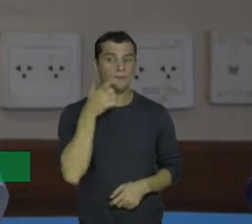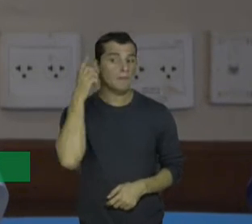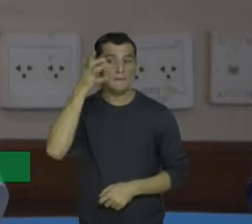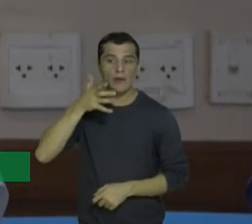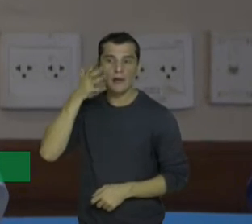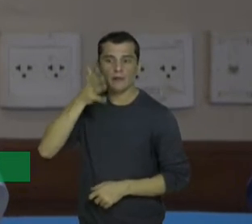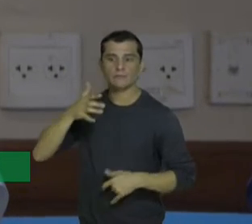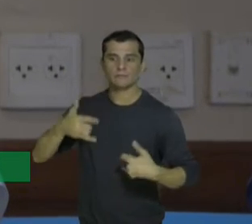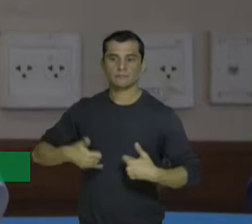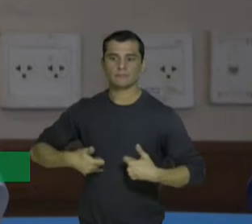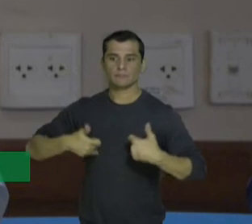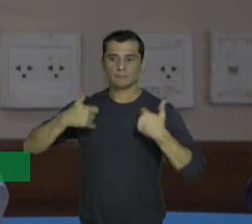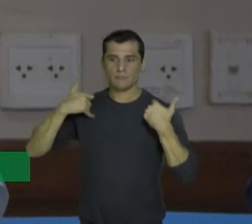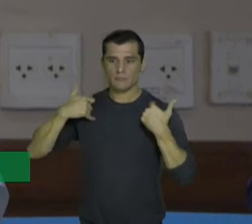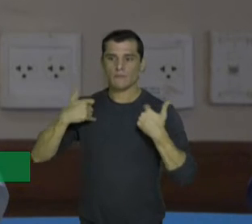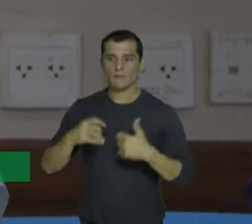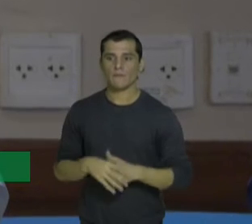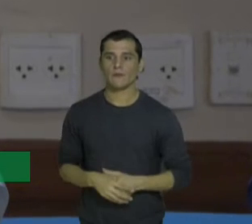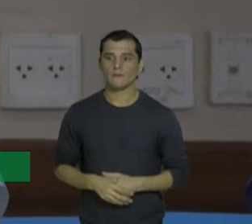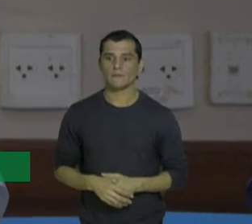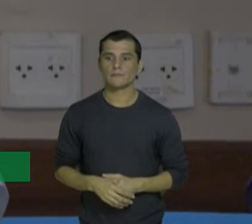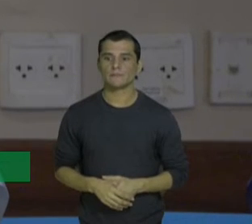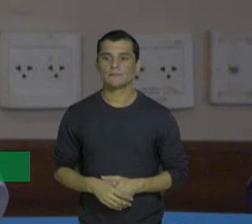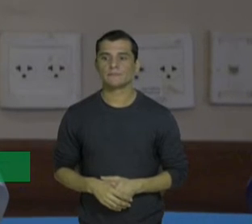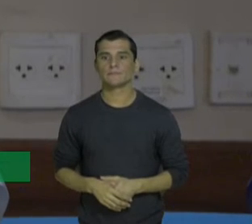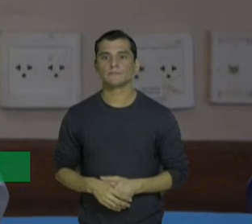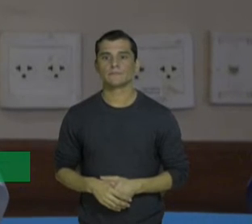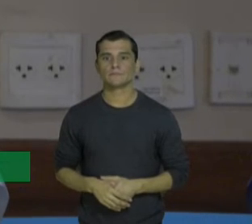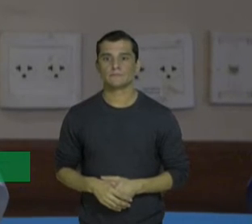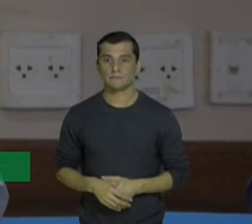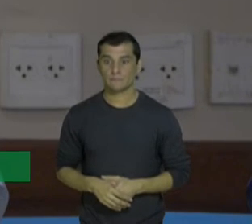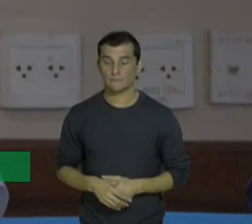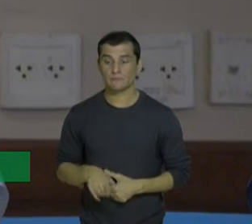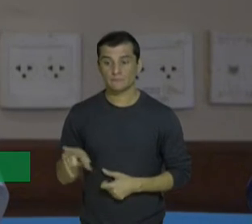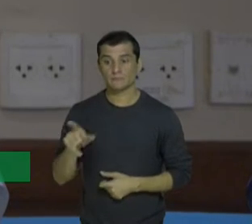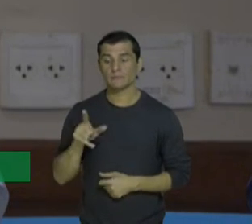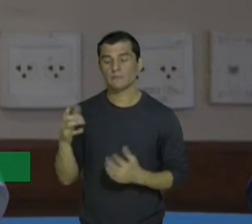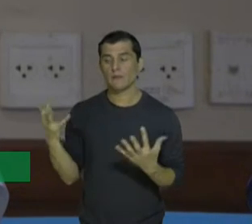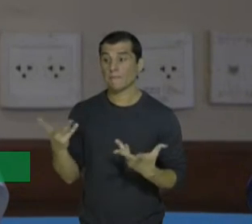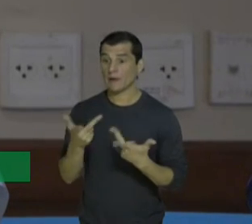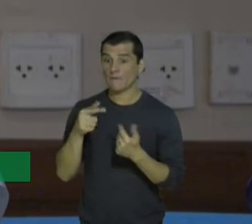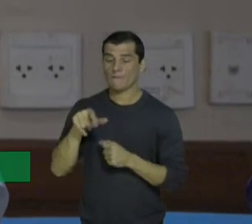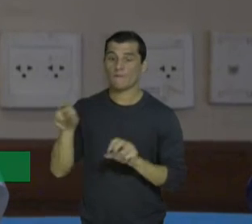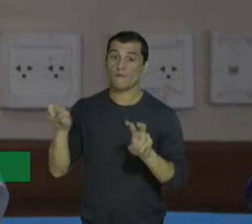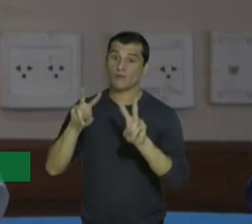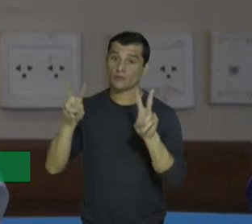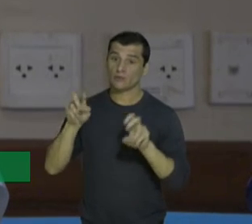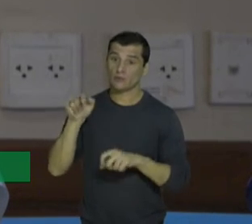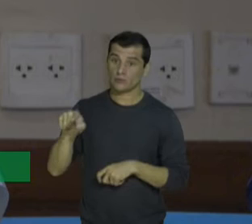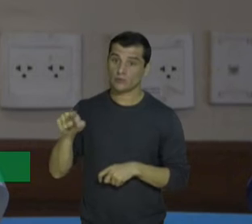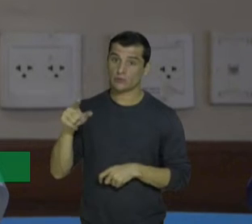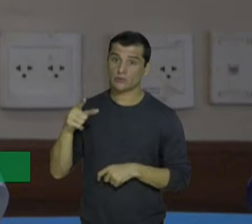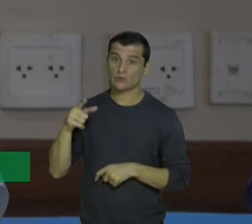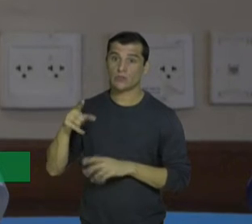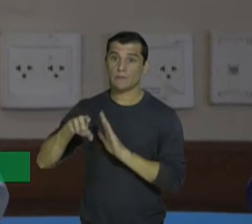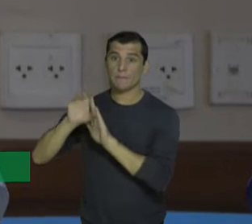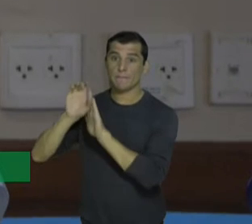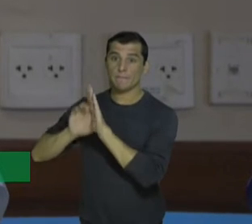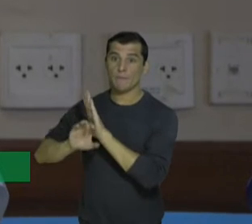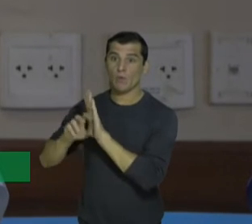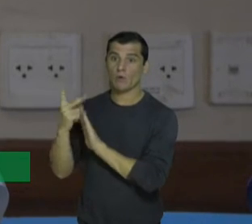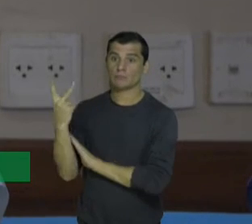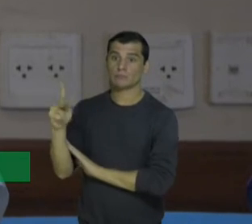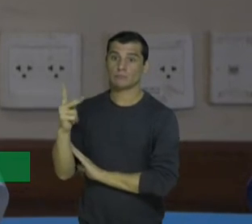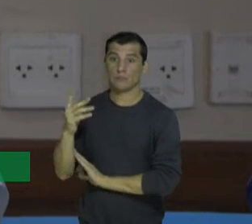presença do Senhor aqui a certeza que nosso debate É de alto nível e registrar também a